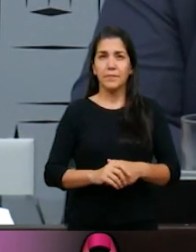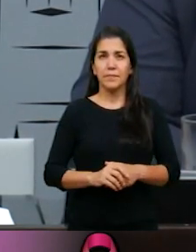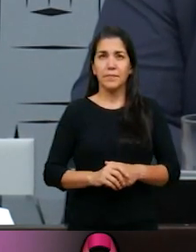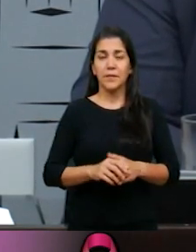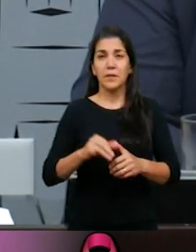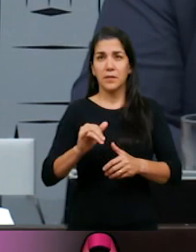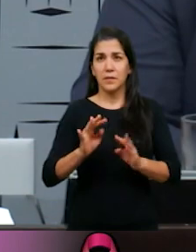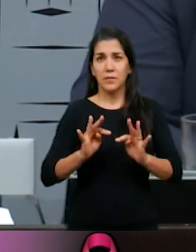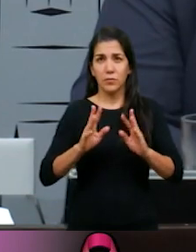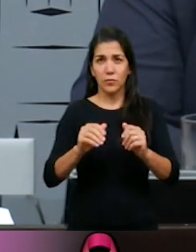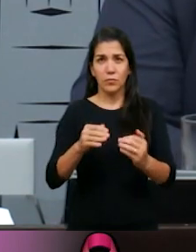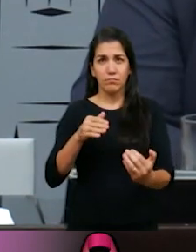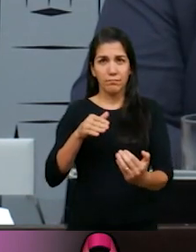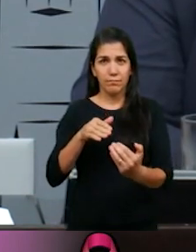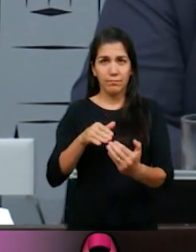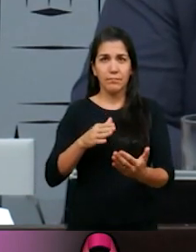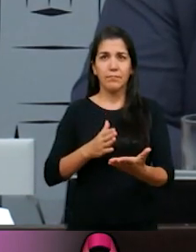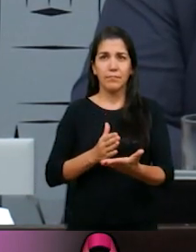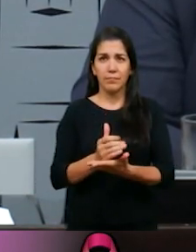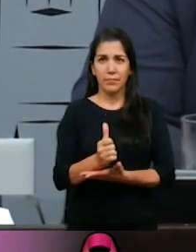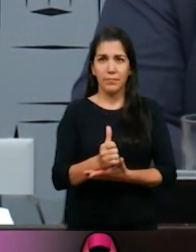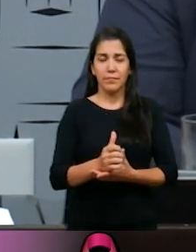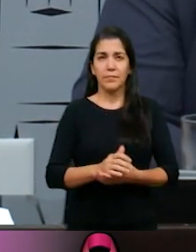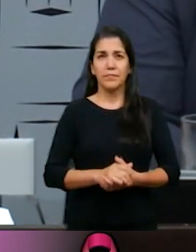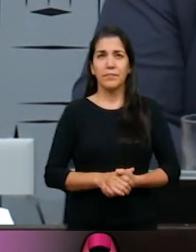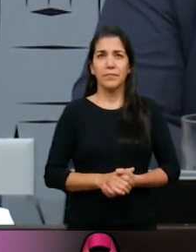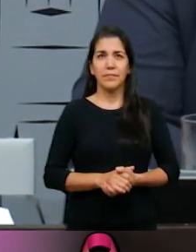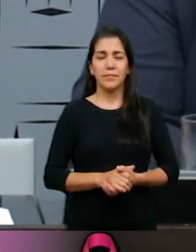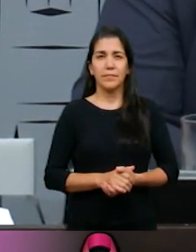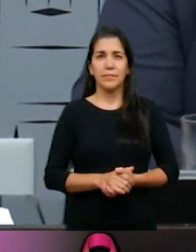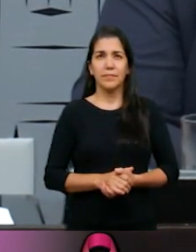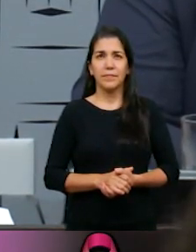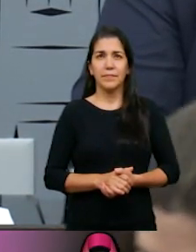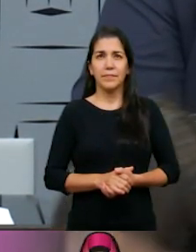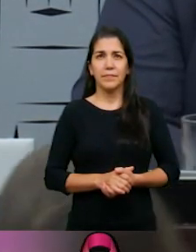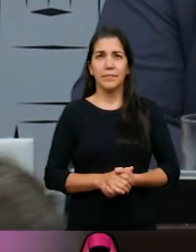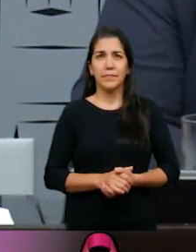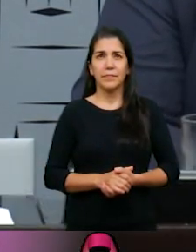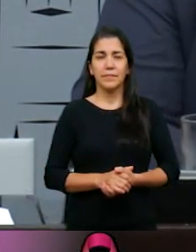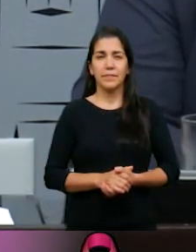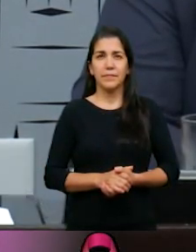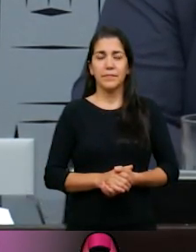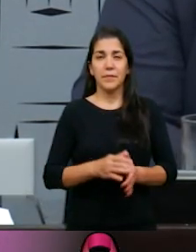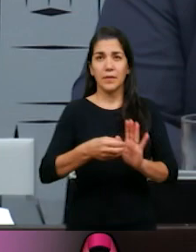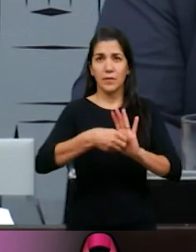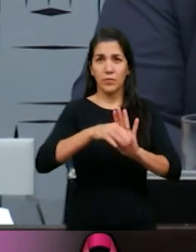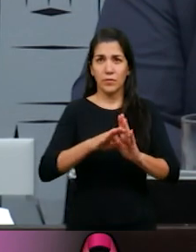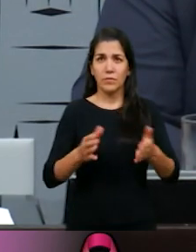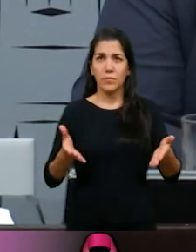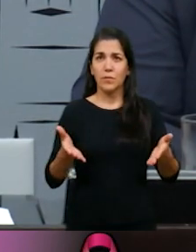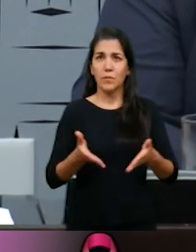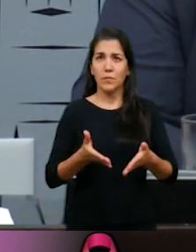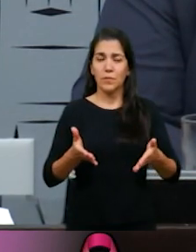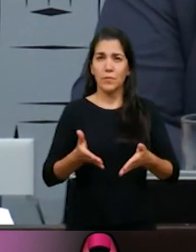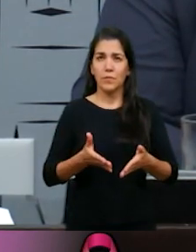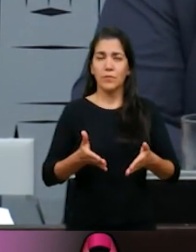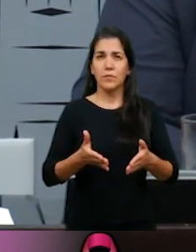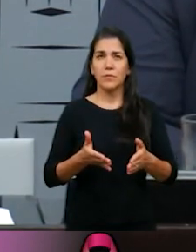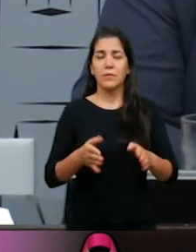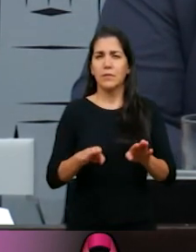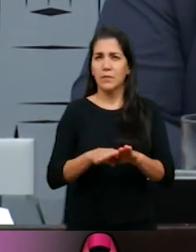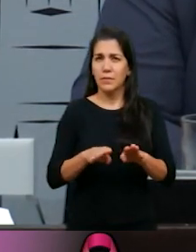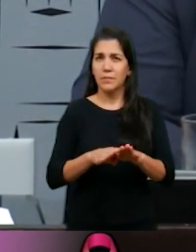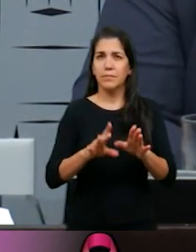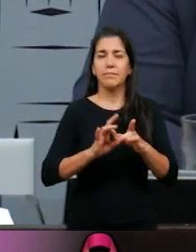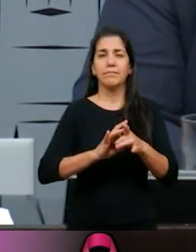Não havendo retificação, será considerada aprovada. As indicações apresentadas para essa sessão estão